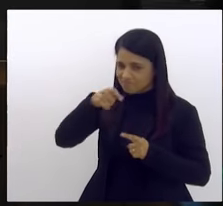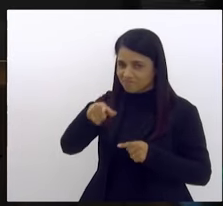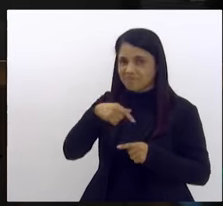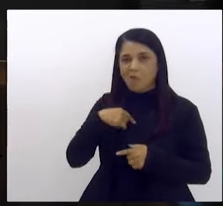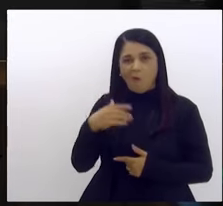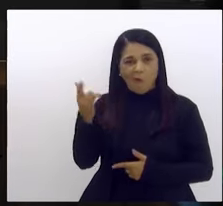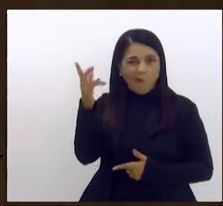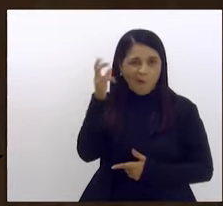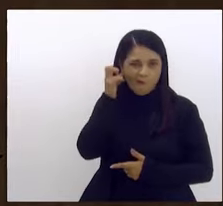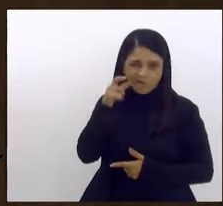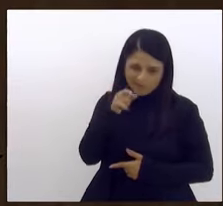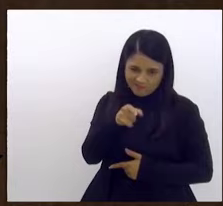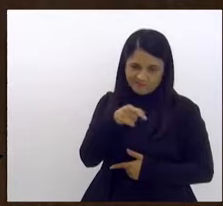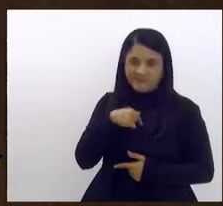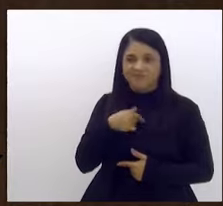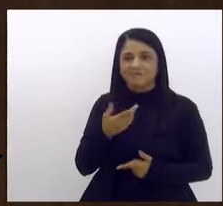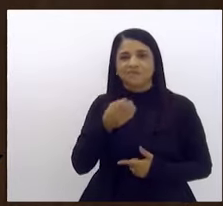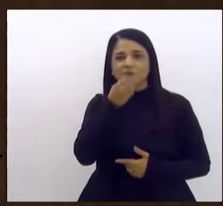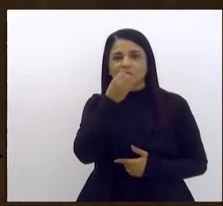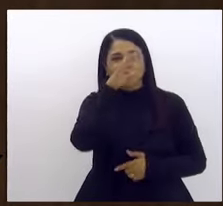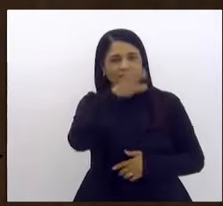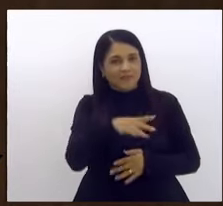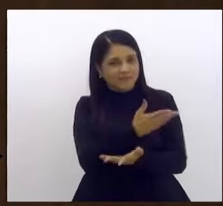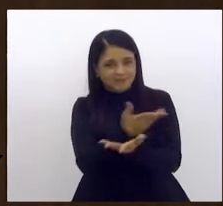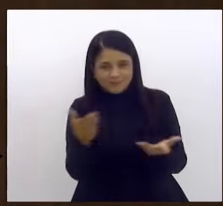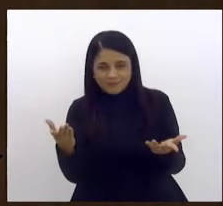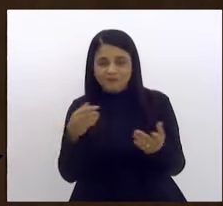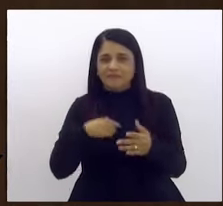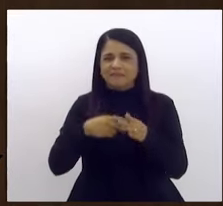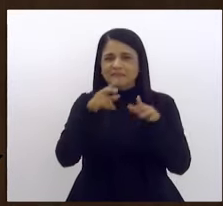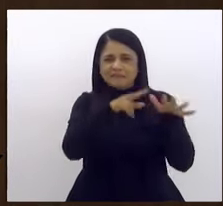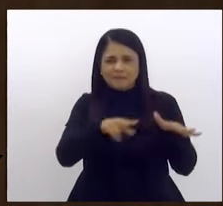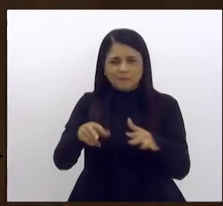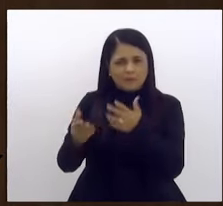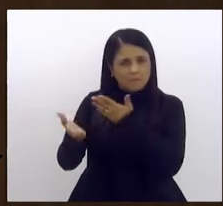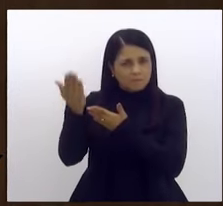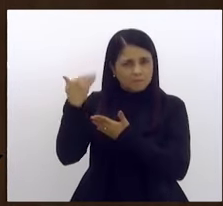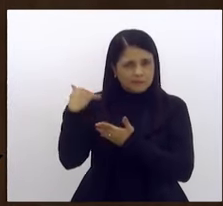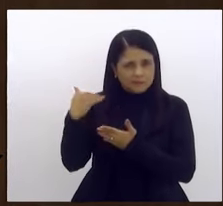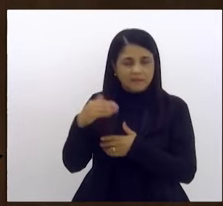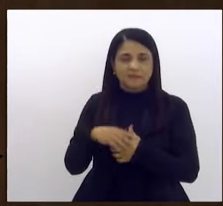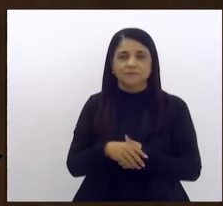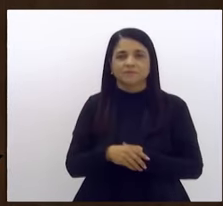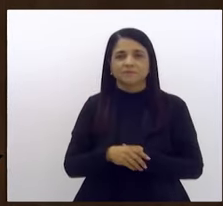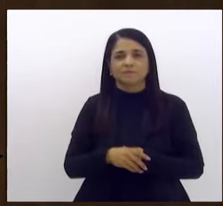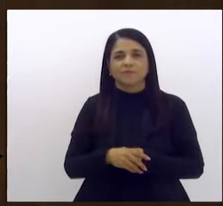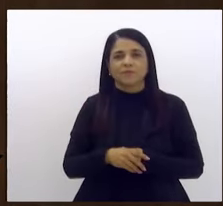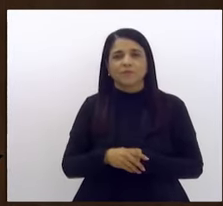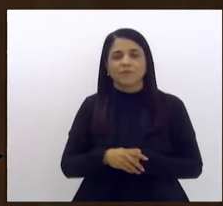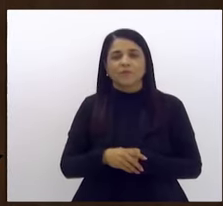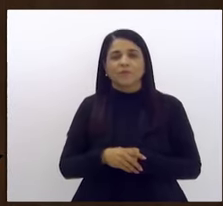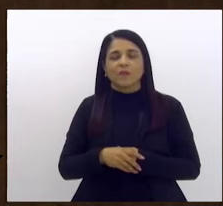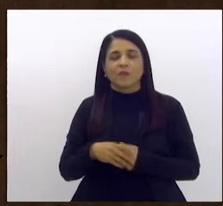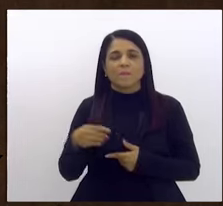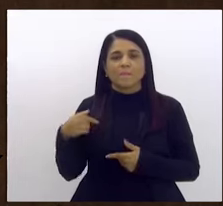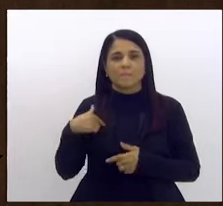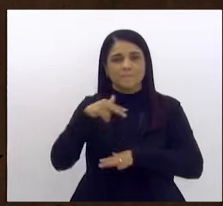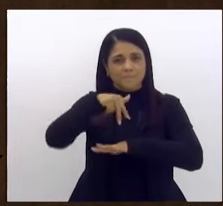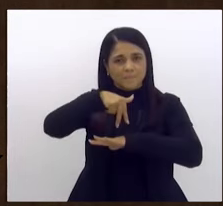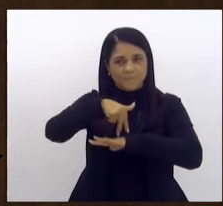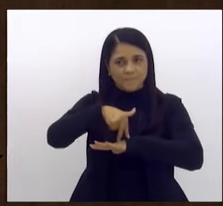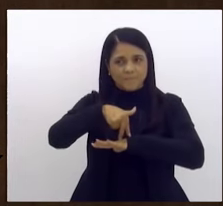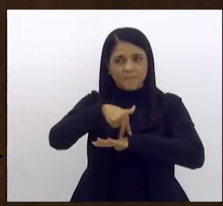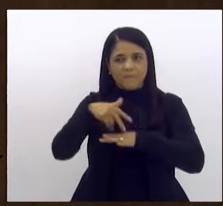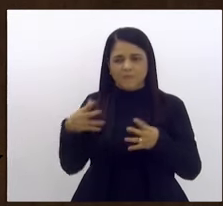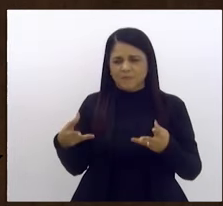ouvindo. Boa tarde, presidente. Boa tarde a todos. Eu, na semana passada, estive aqui no microfone falando e pedindo a sensibilidade